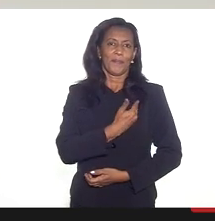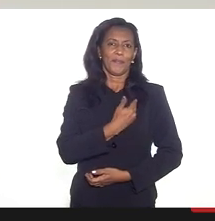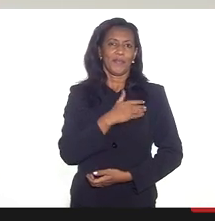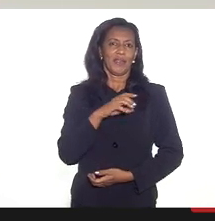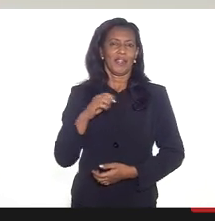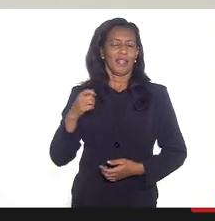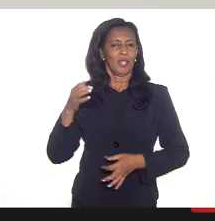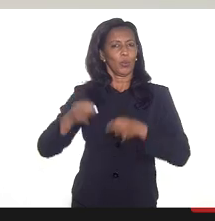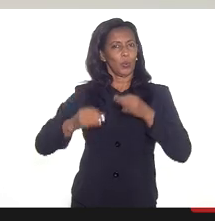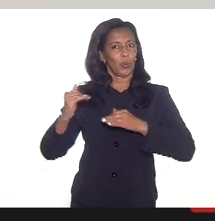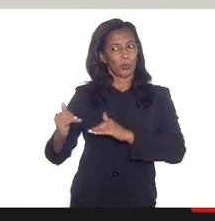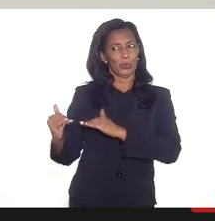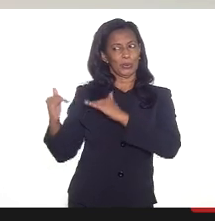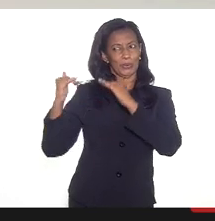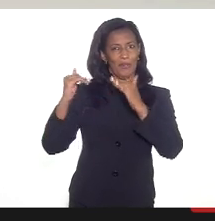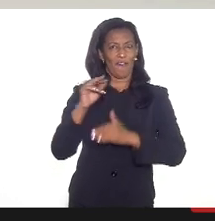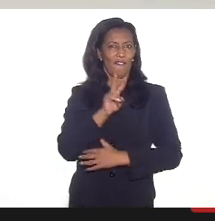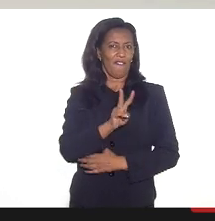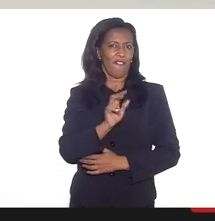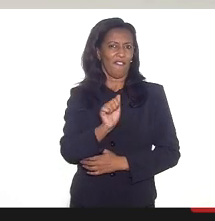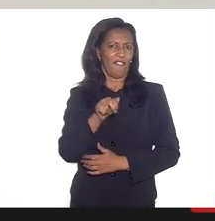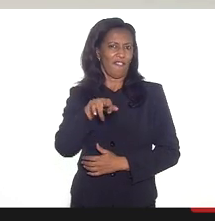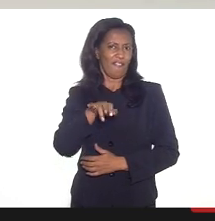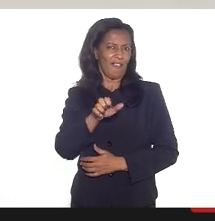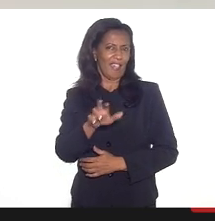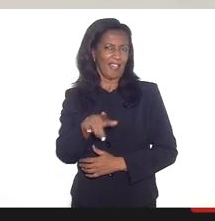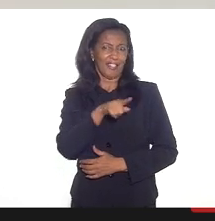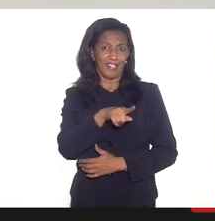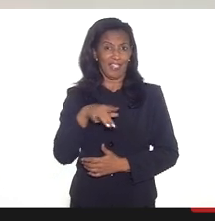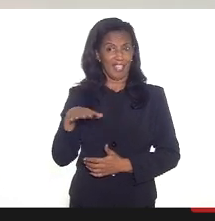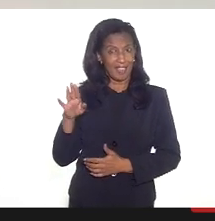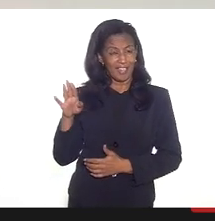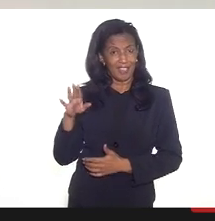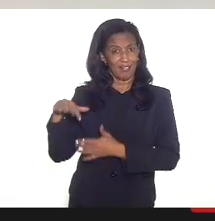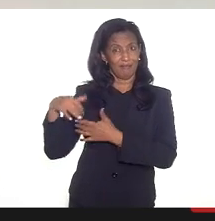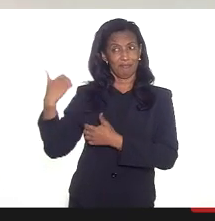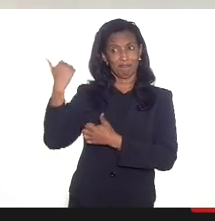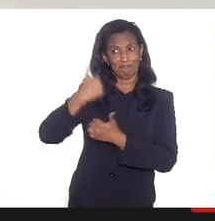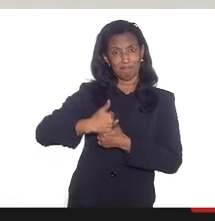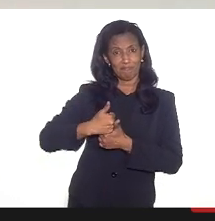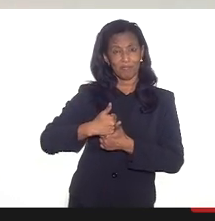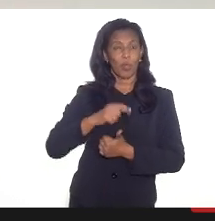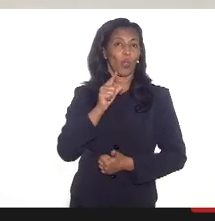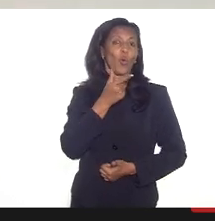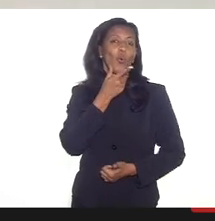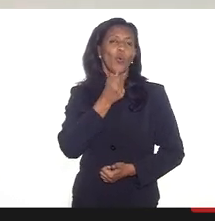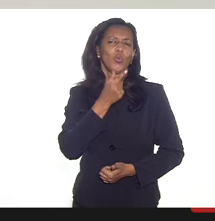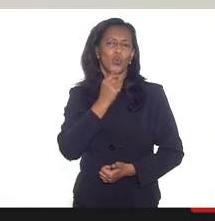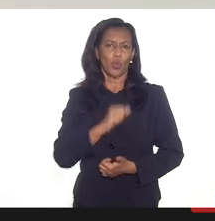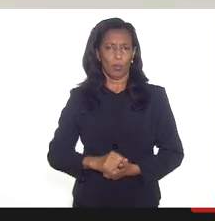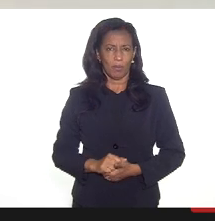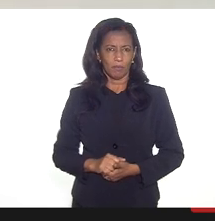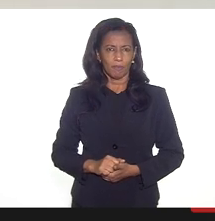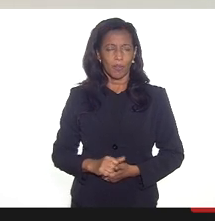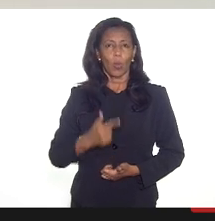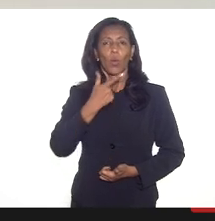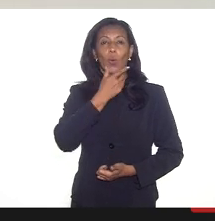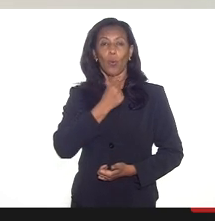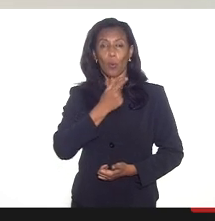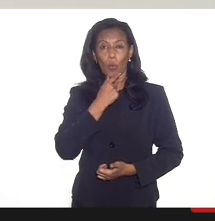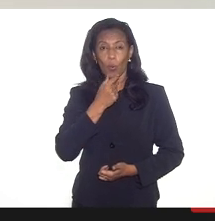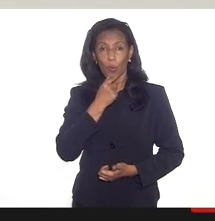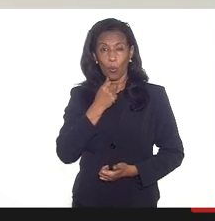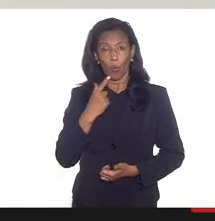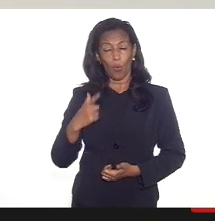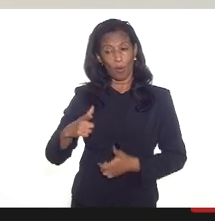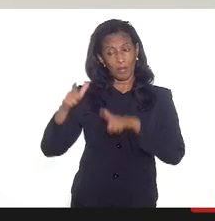desembargador Wagner Cinelli. Por quê? Porque ele representa aqui os homens. Ele representa um homem que ocupa